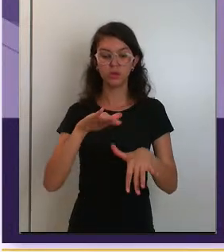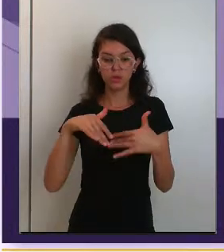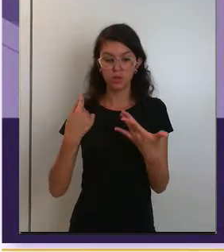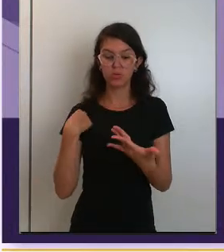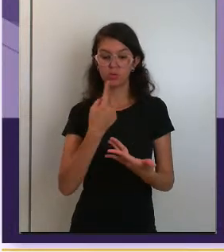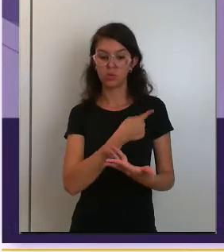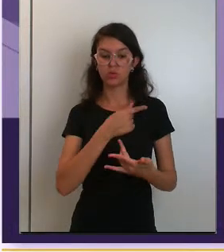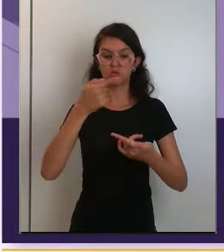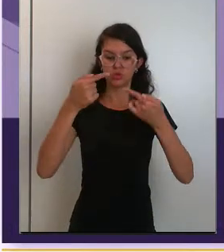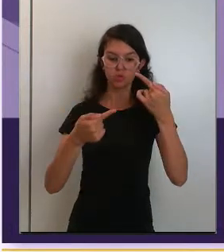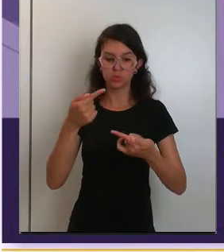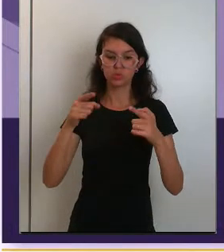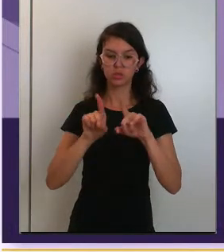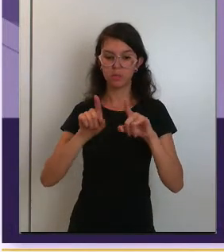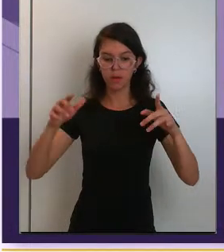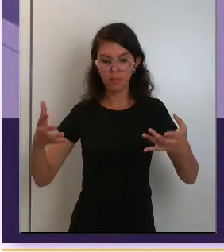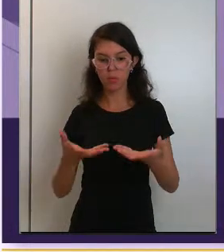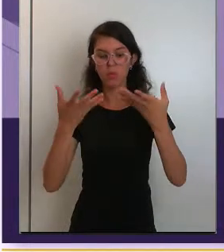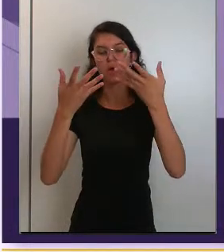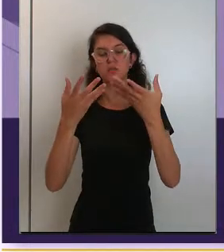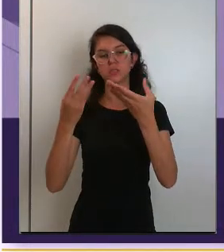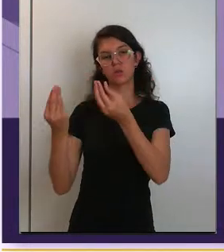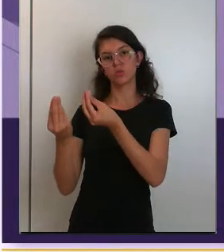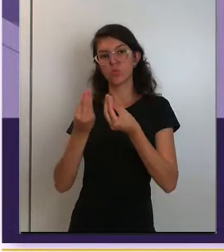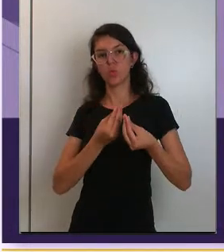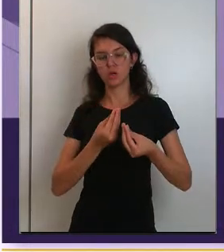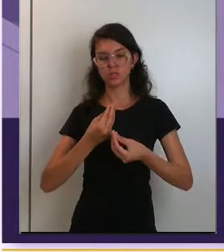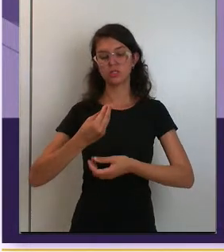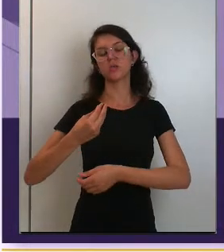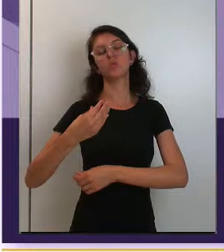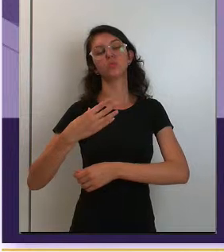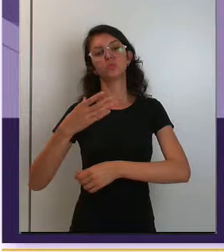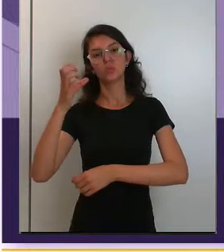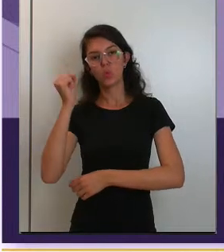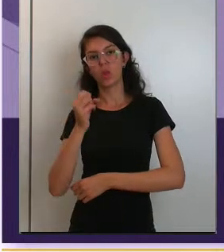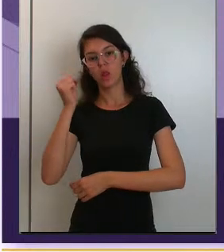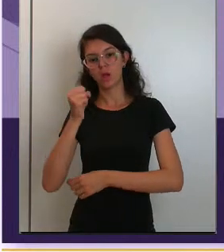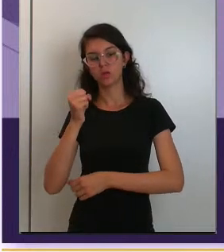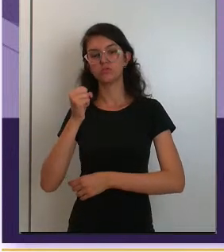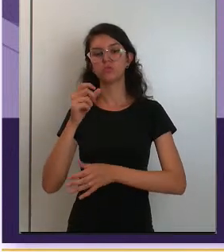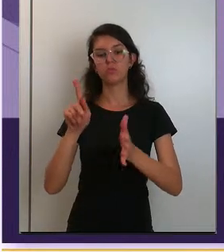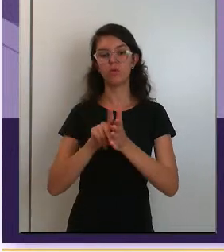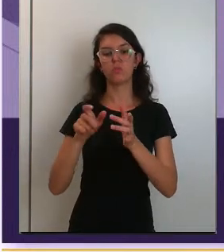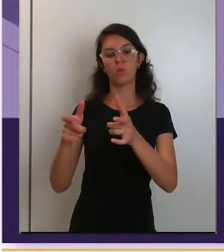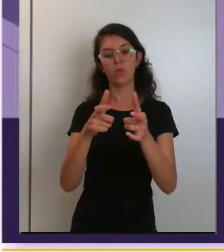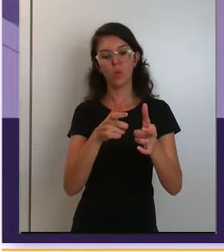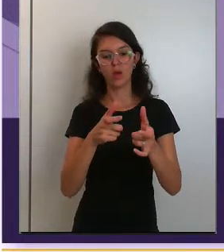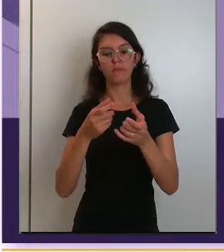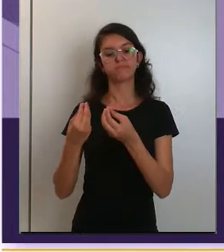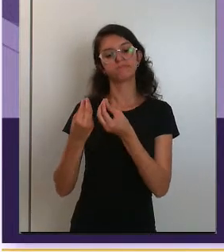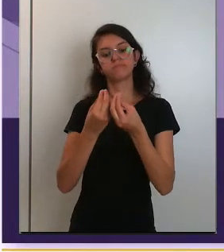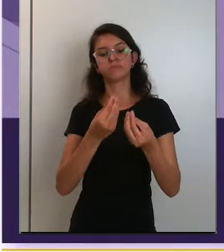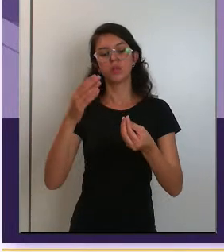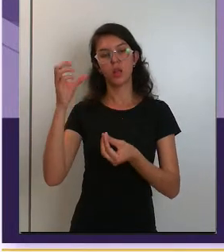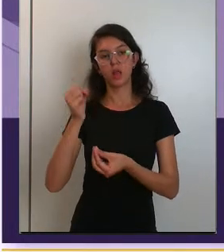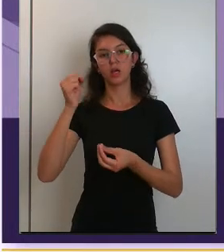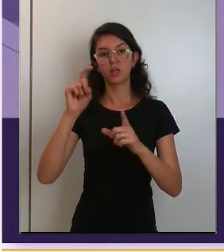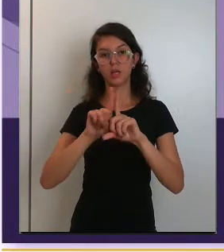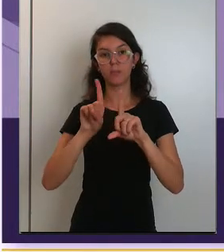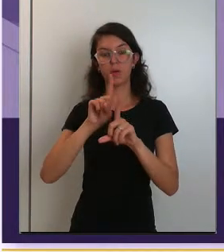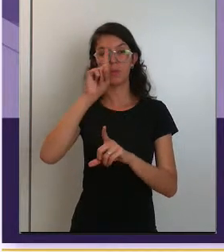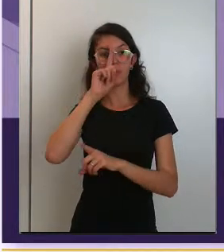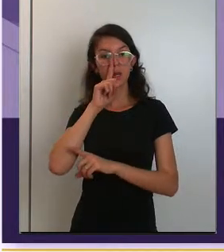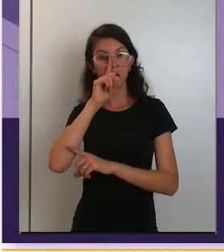a promoção da doação do leite para bancos de leite humano, alertar sempre aos riscos associados ao